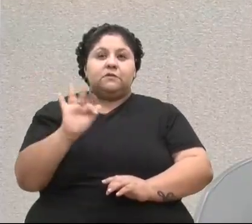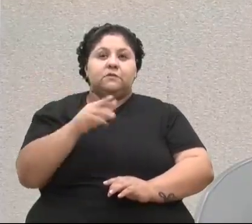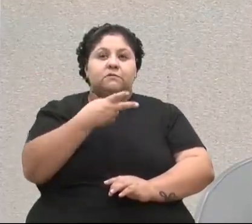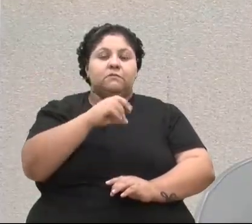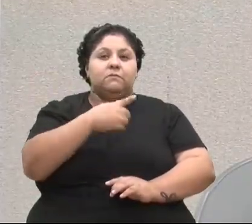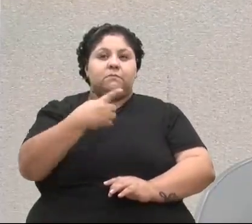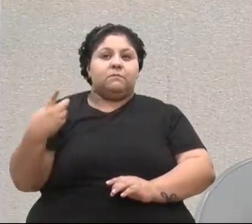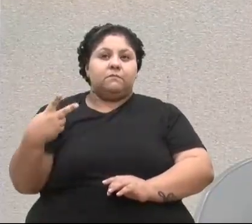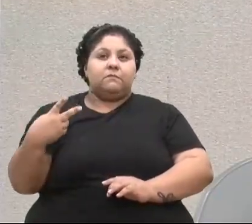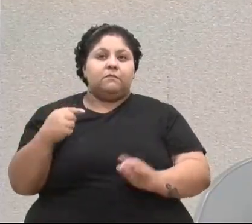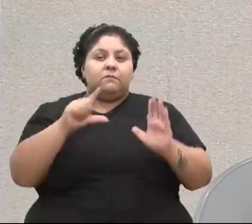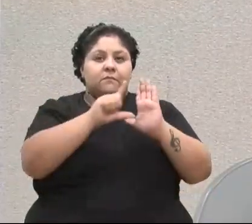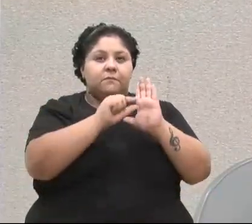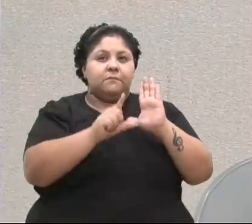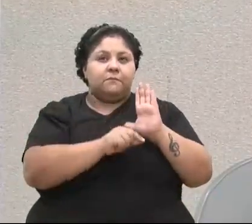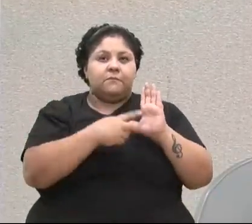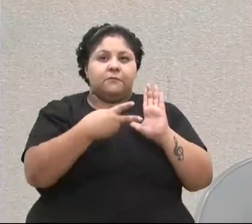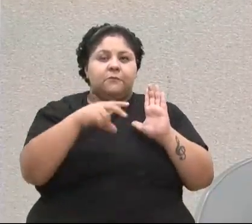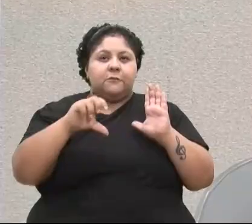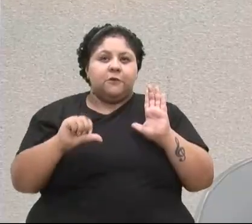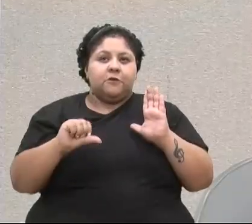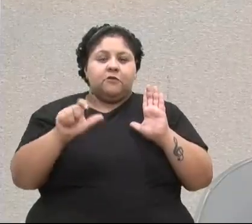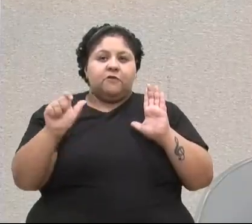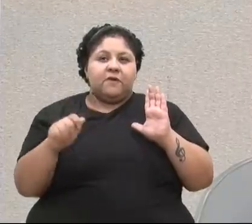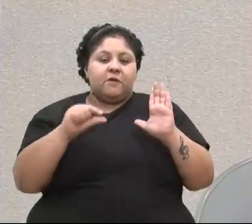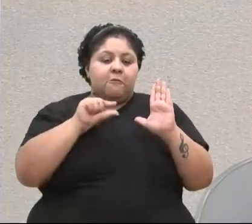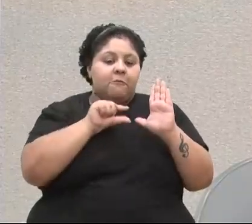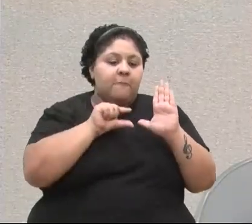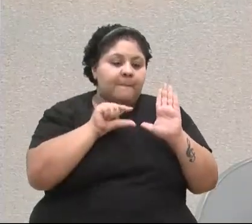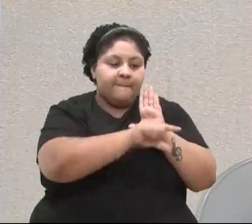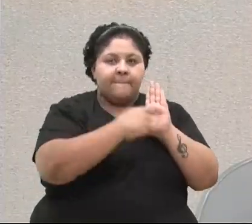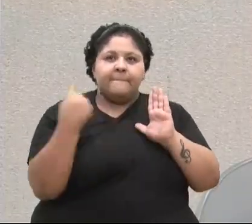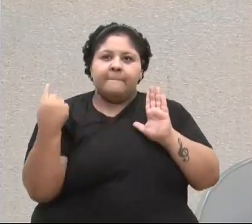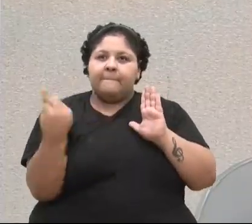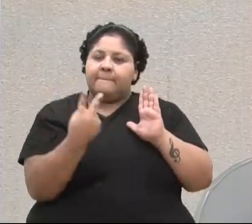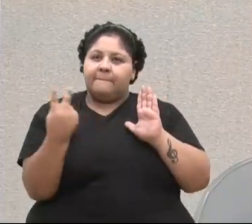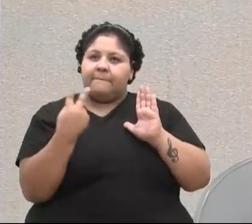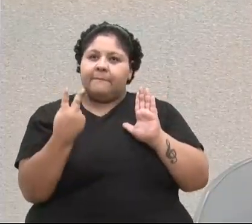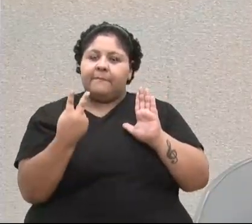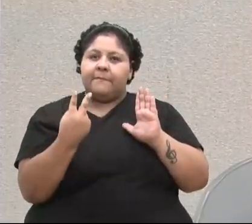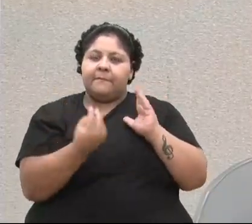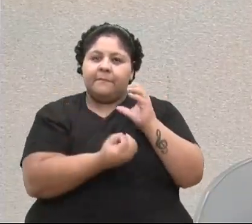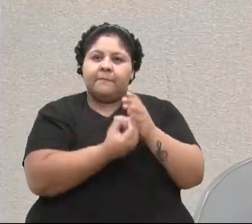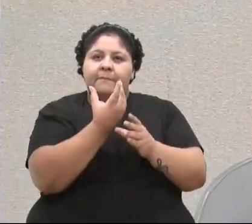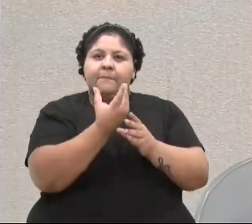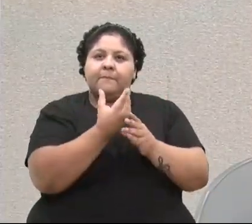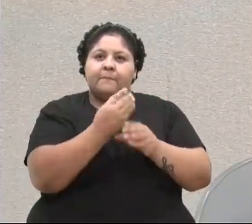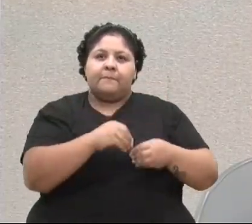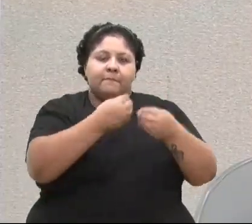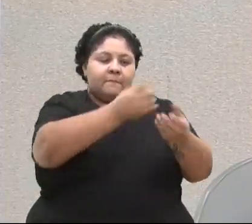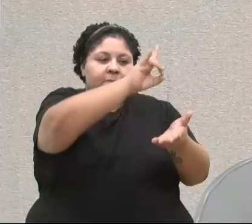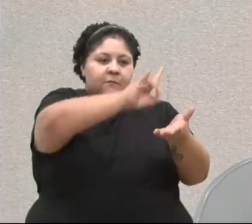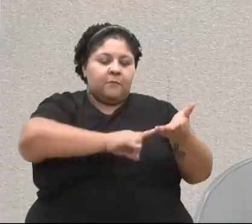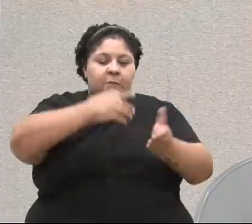2017, em seu artigo 29A, parágrafo 2º, aduz que caberá ao autor da proposição fornecer documentos que